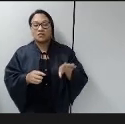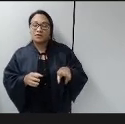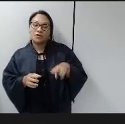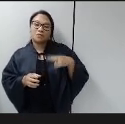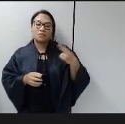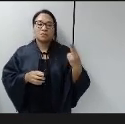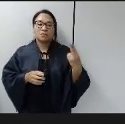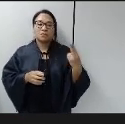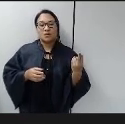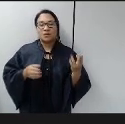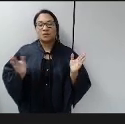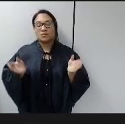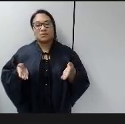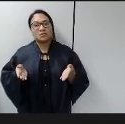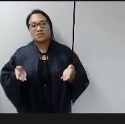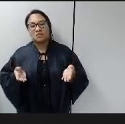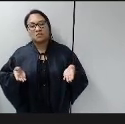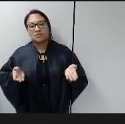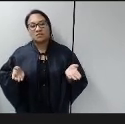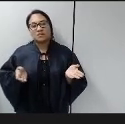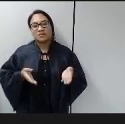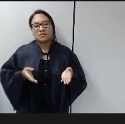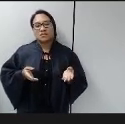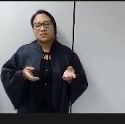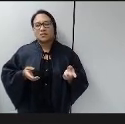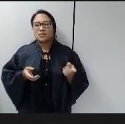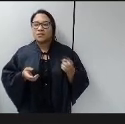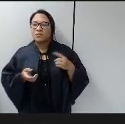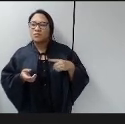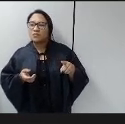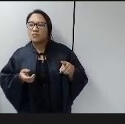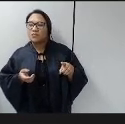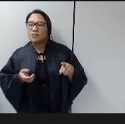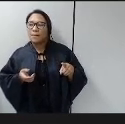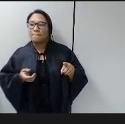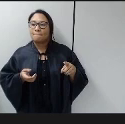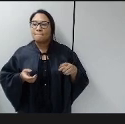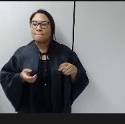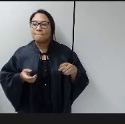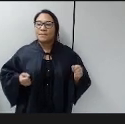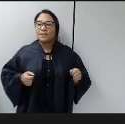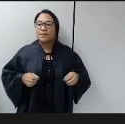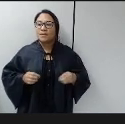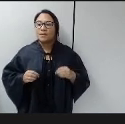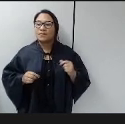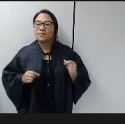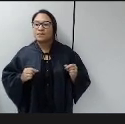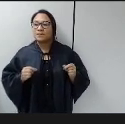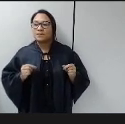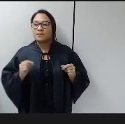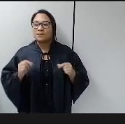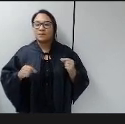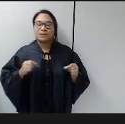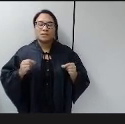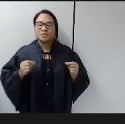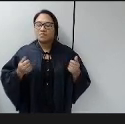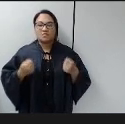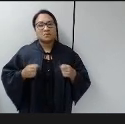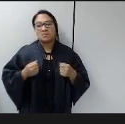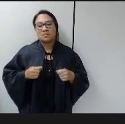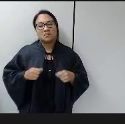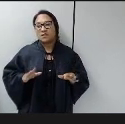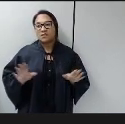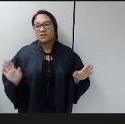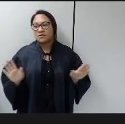ou se já deslindaria a sua dúvida. Ou mesmo pediria vista, mas como não está vendo a transmissão... Mas não será necessário vista, como eu disse a Vossa Excelência. Como não está vendo a